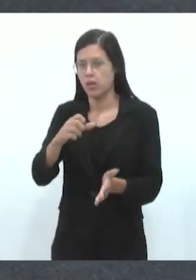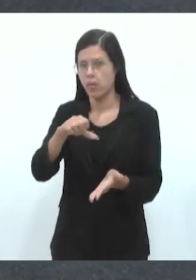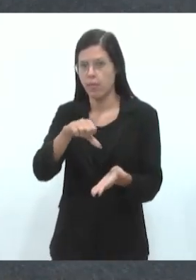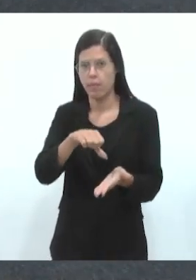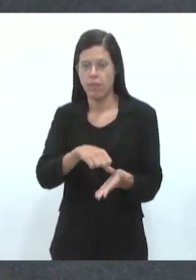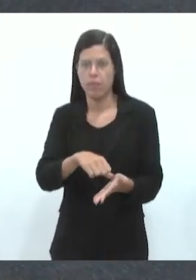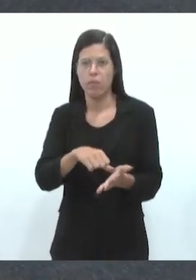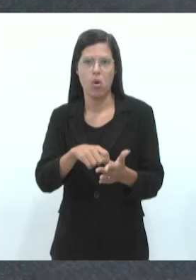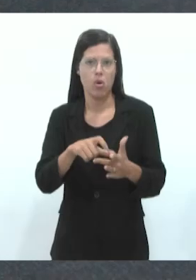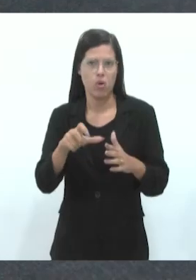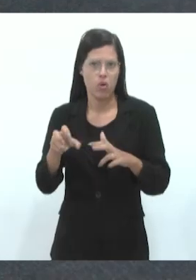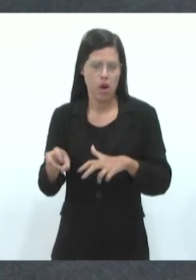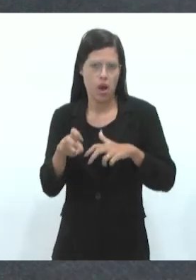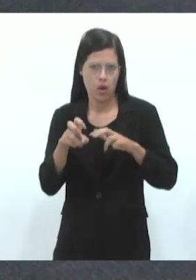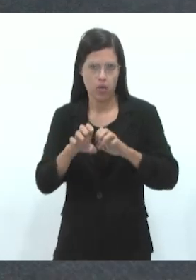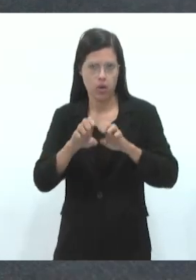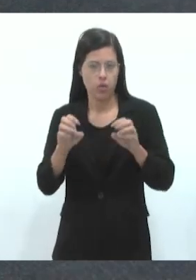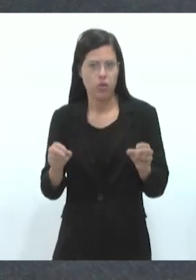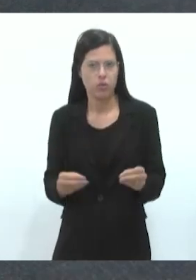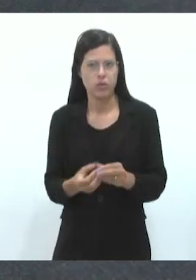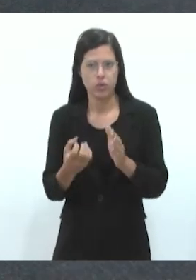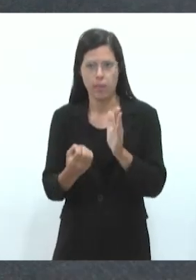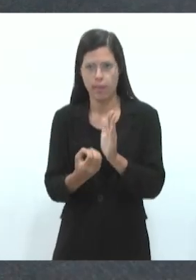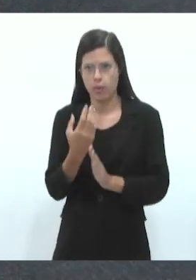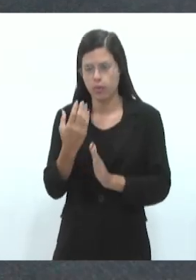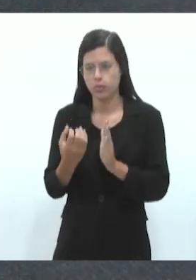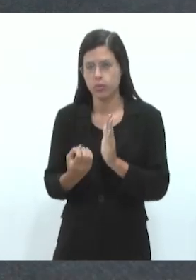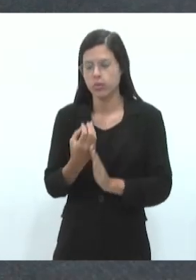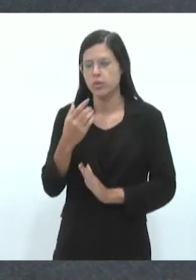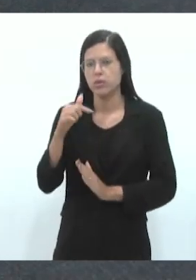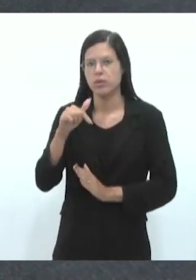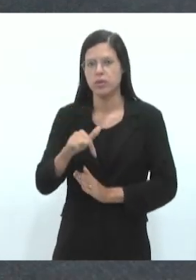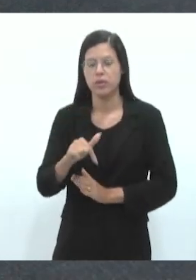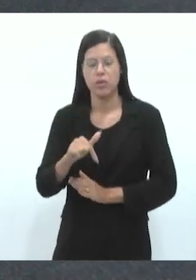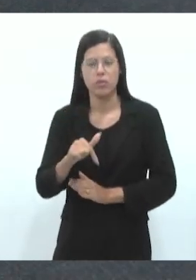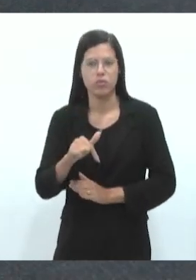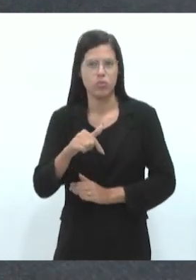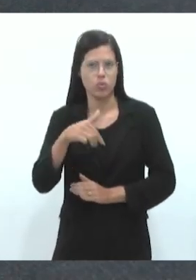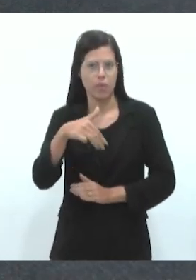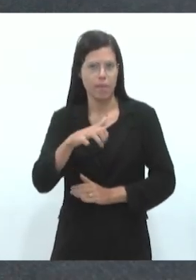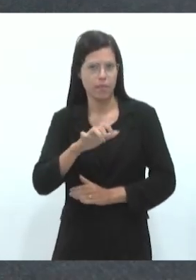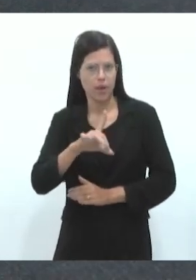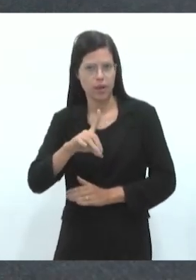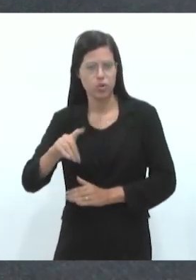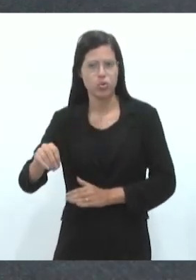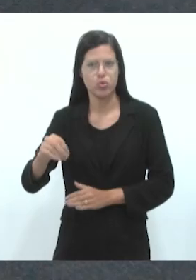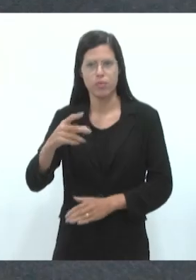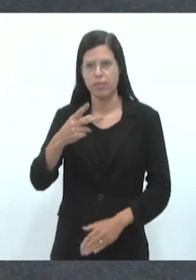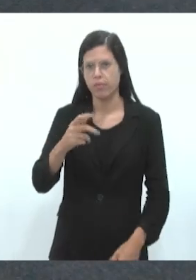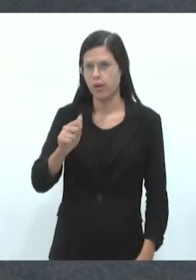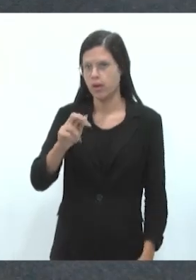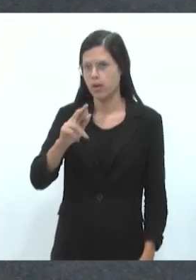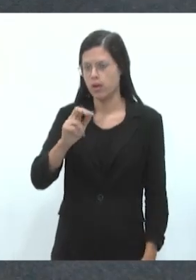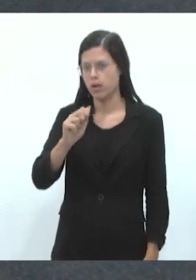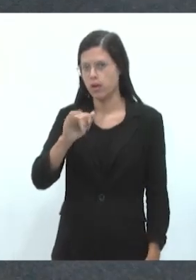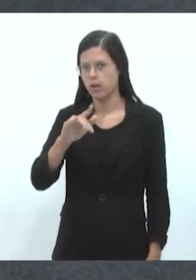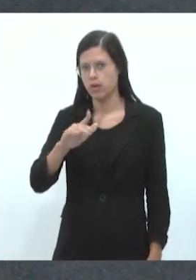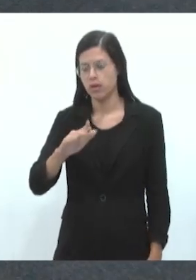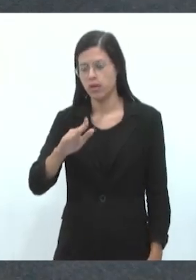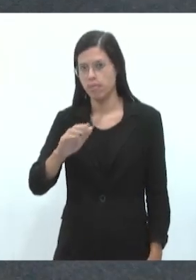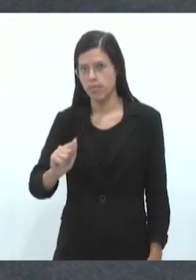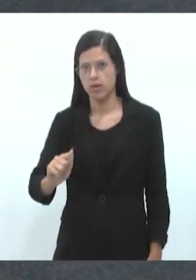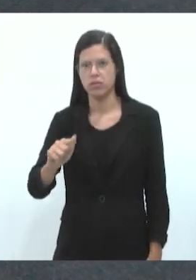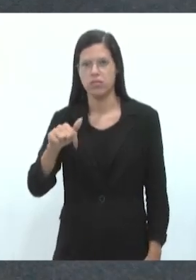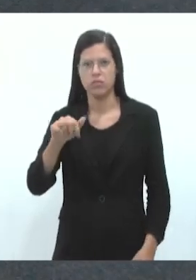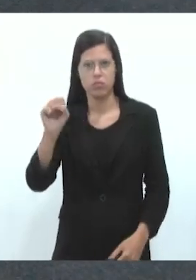de Produção Orgânica na região do Médio Paraíba, do sul do estado do Rio de Janeiro, e